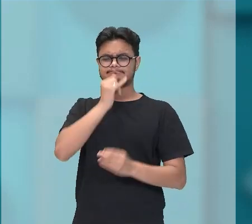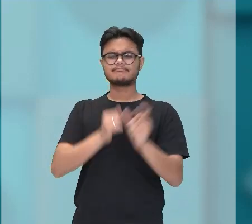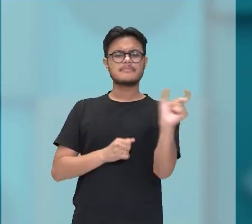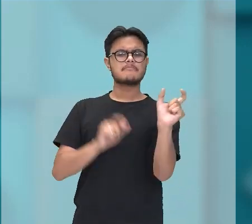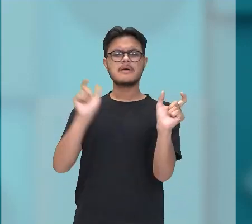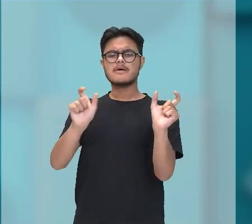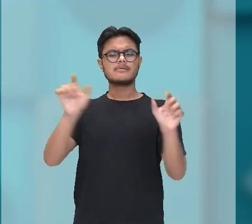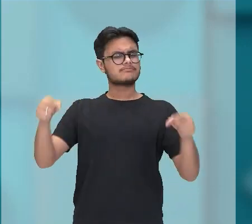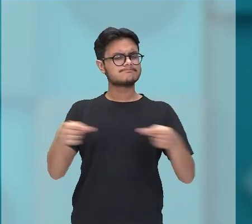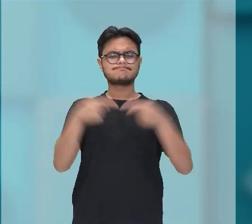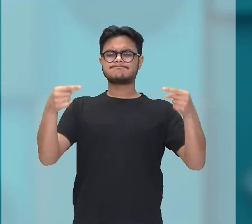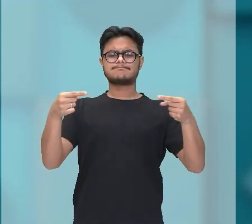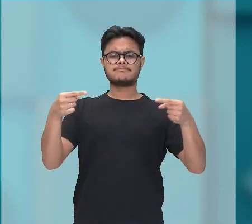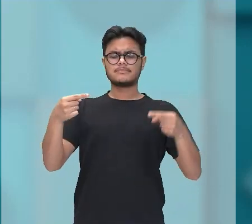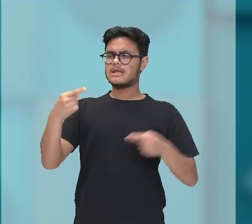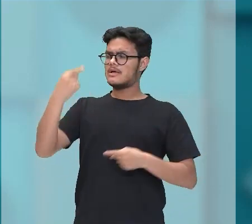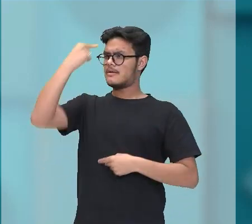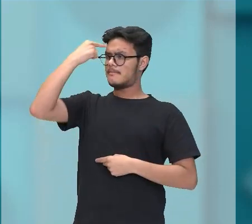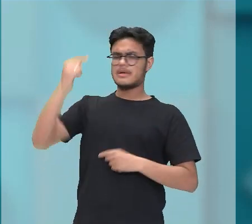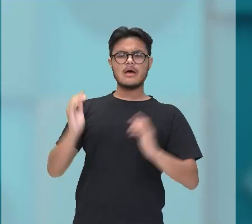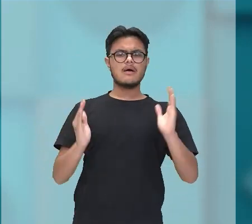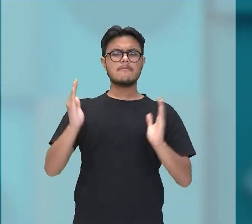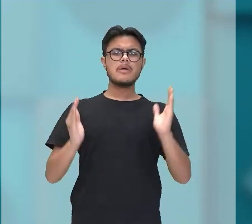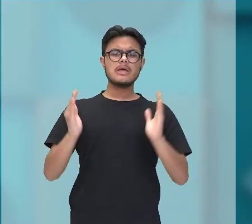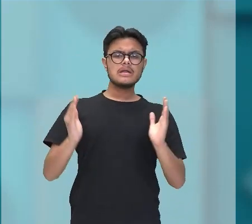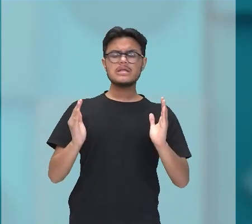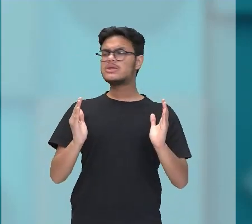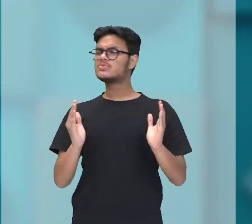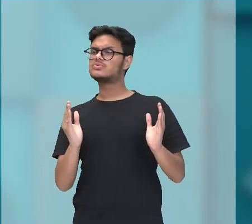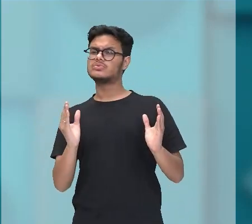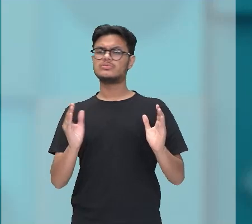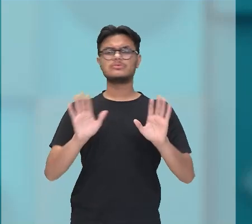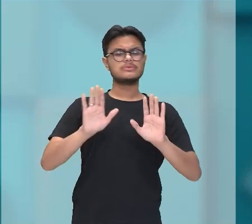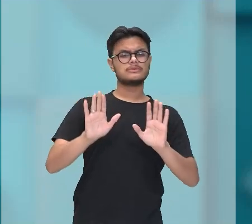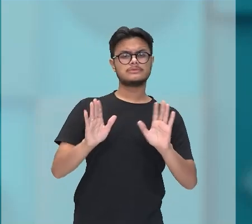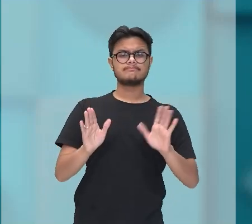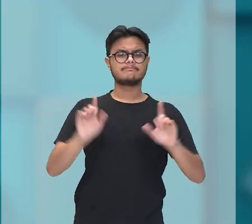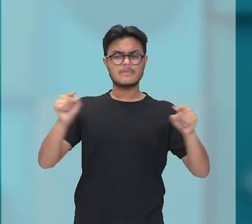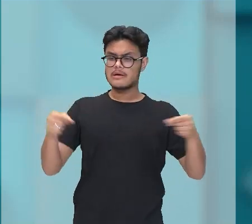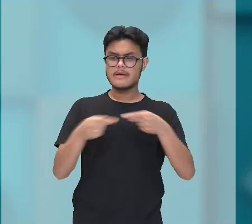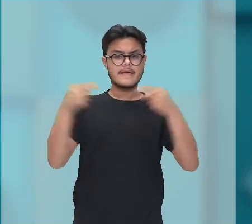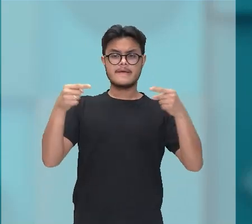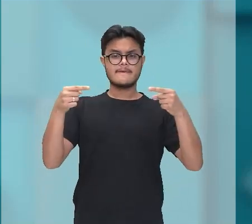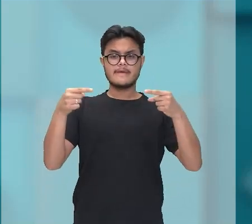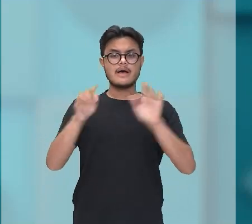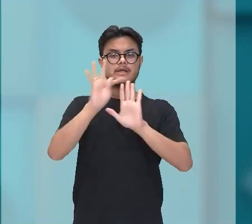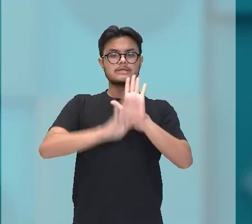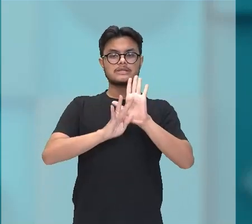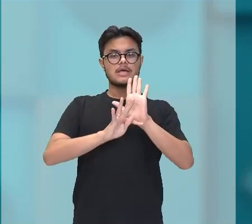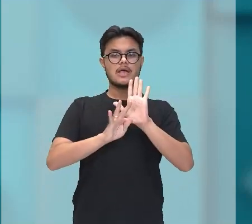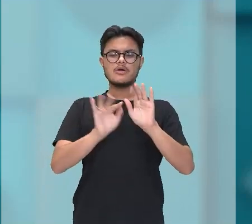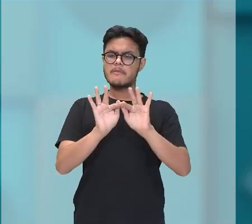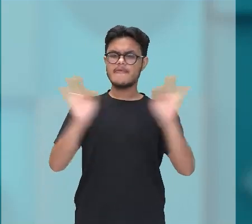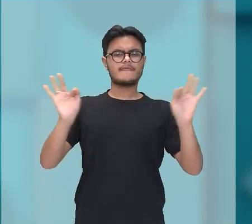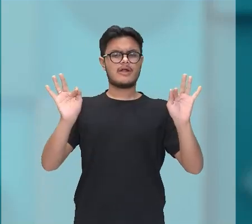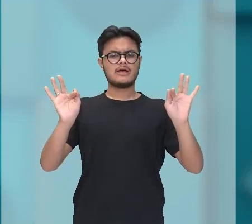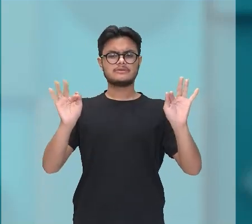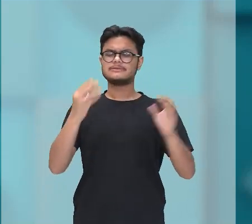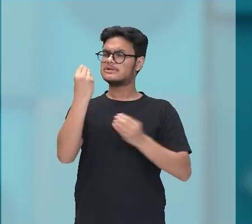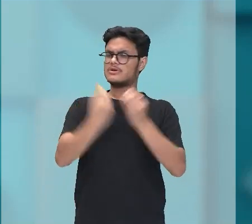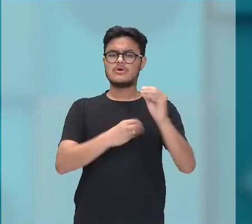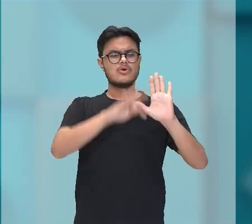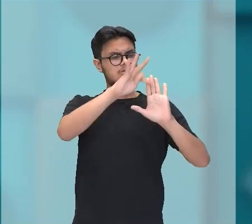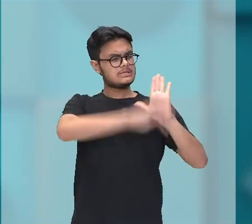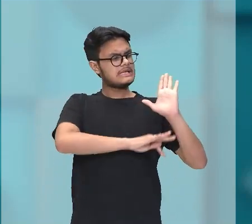junto um período com o outro para ir encadeando e formar um texto? Como é que eu faço para que o meu texto não